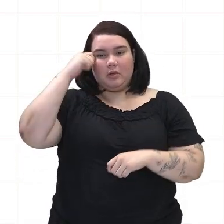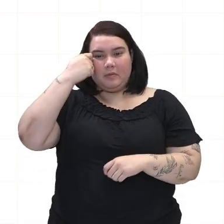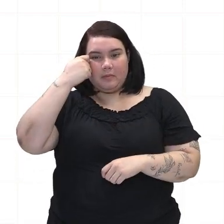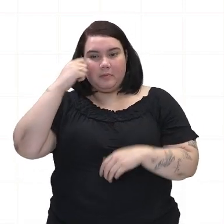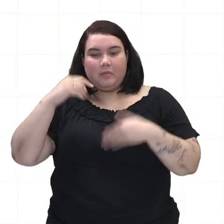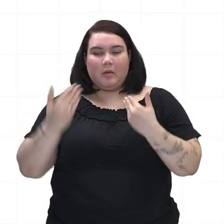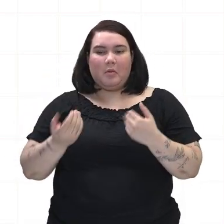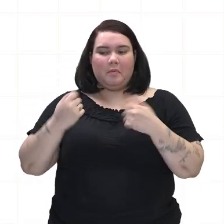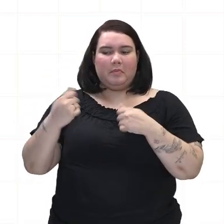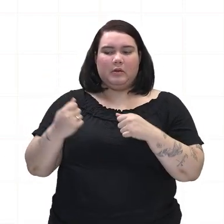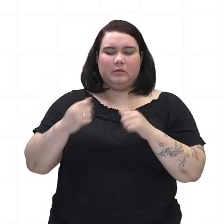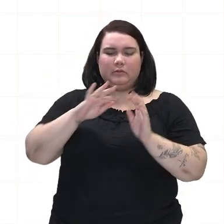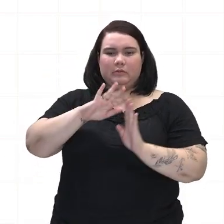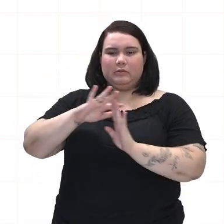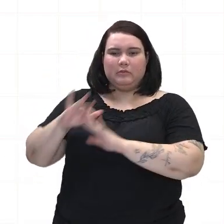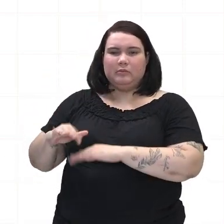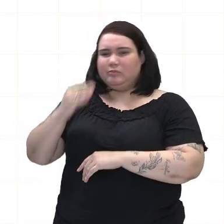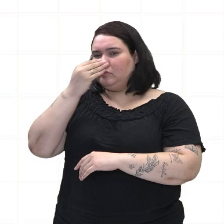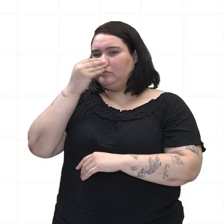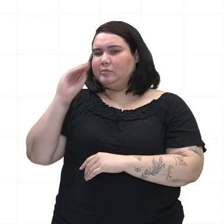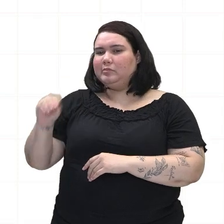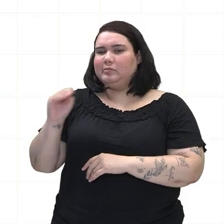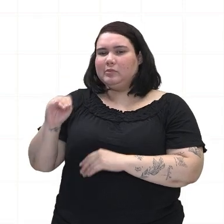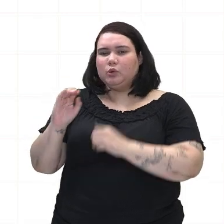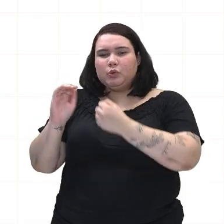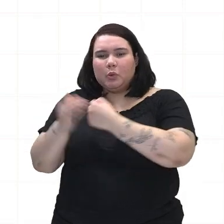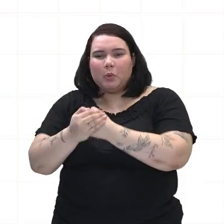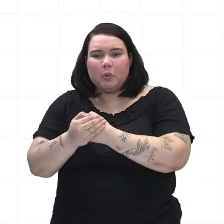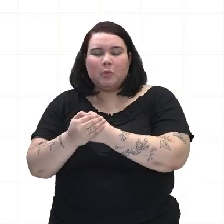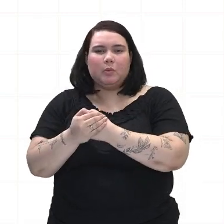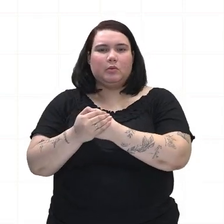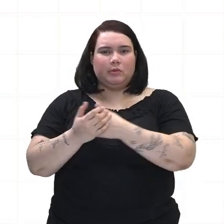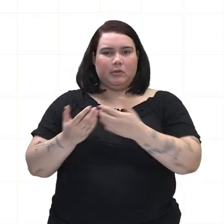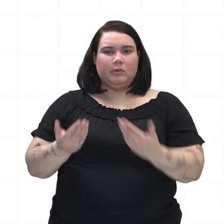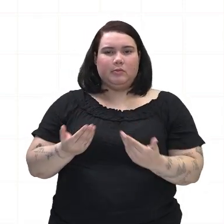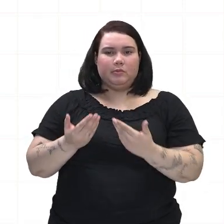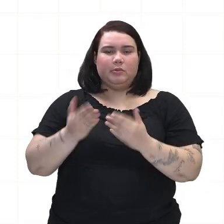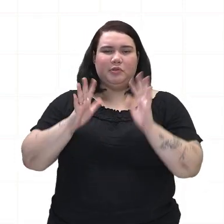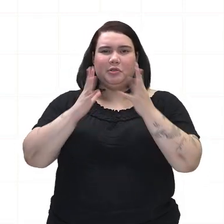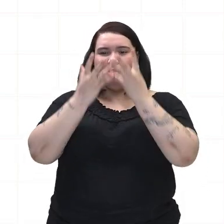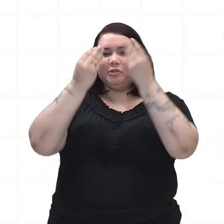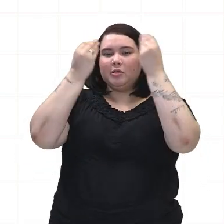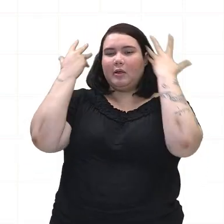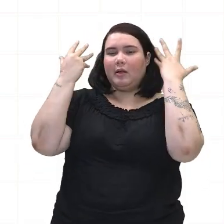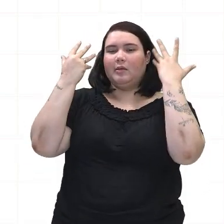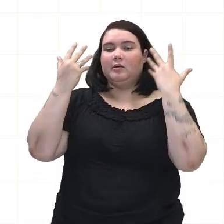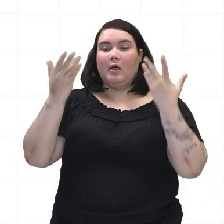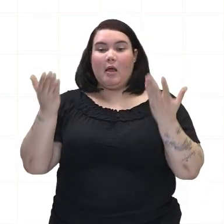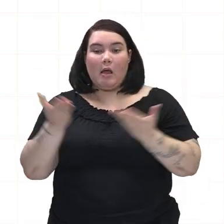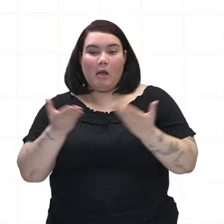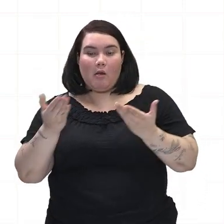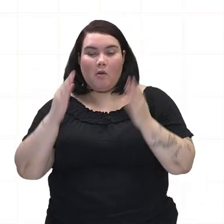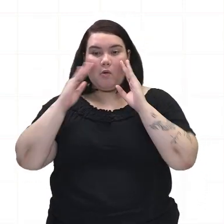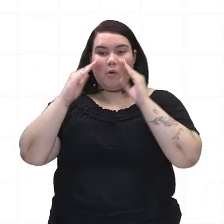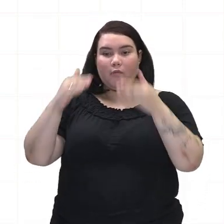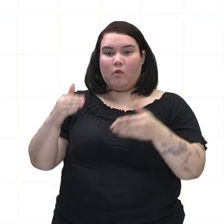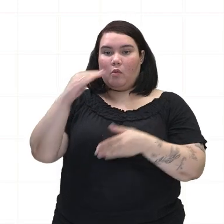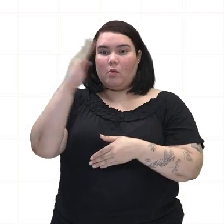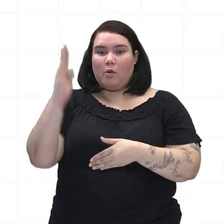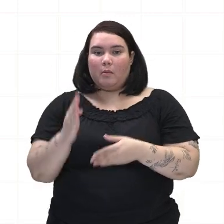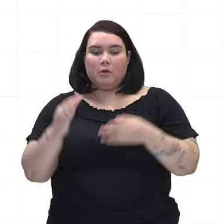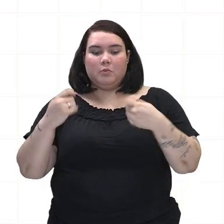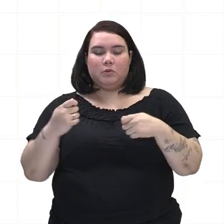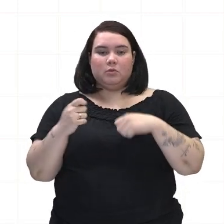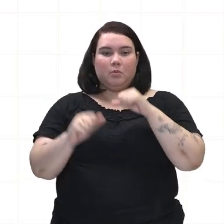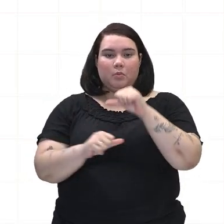ser deixada de lado, deixa para trás, acabou, passou. Agora é interessante que o Brasil comece a se